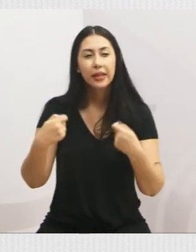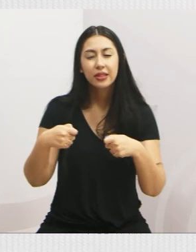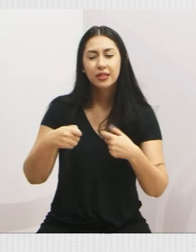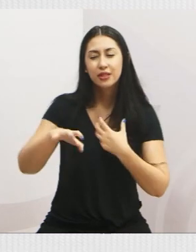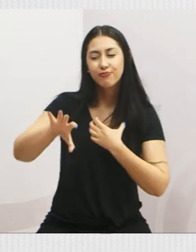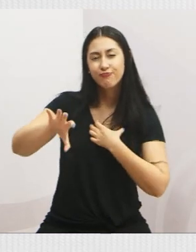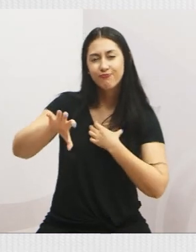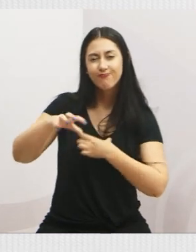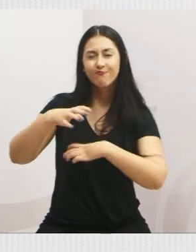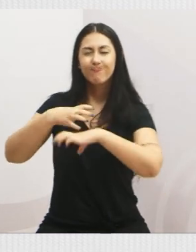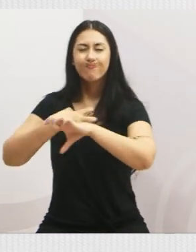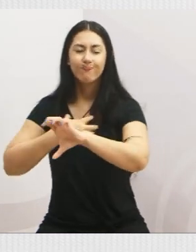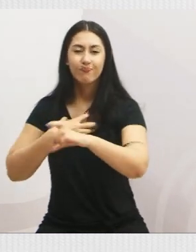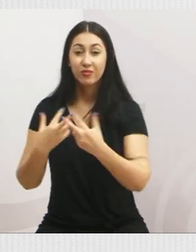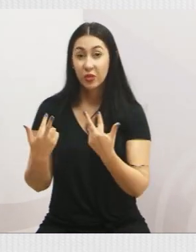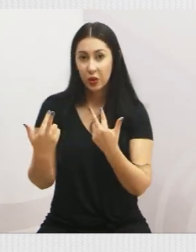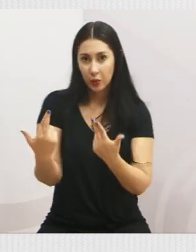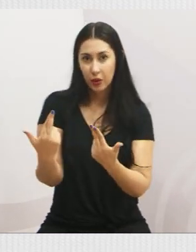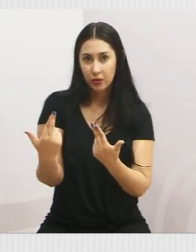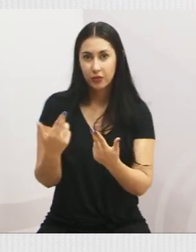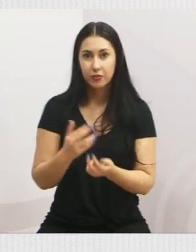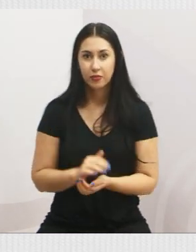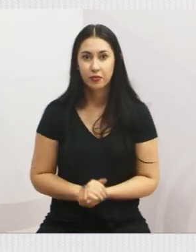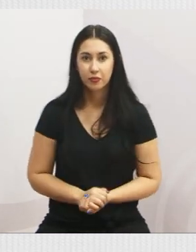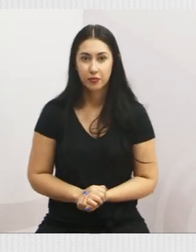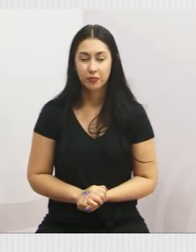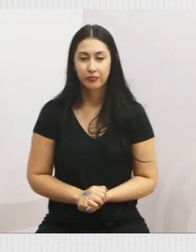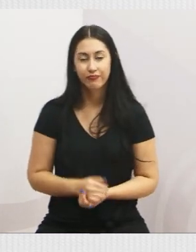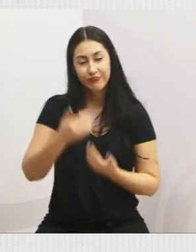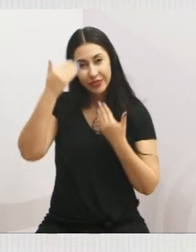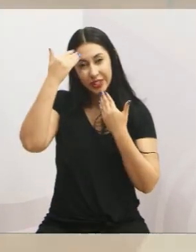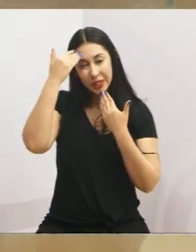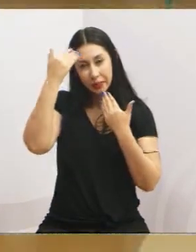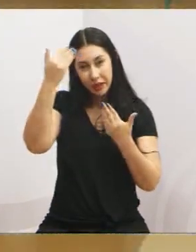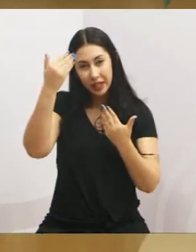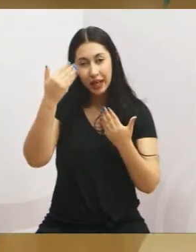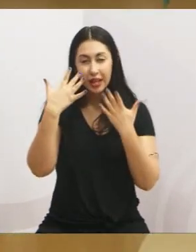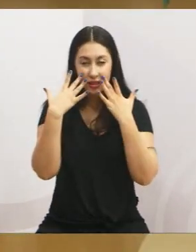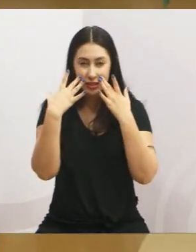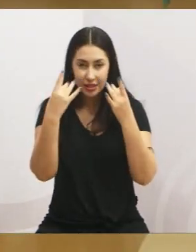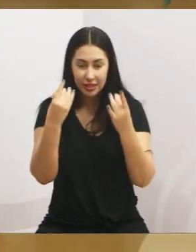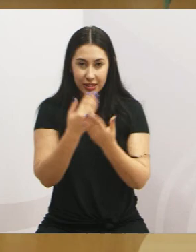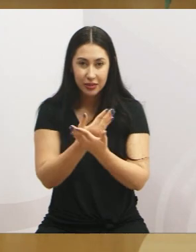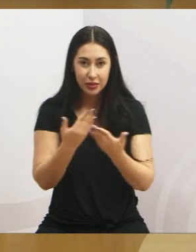apenas outra alma humana. Muito